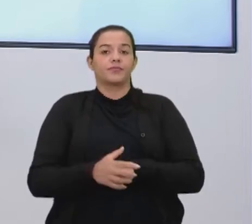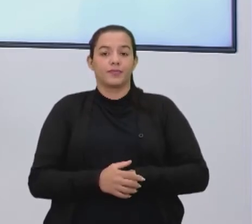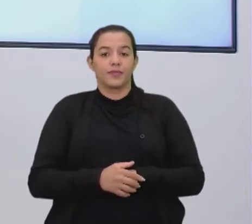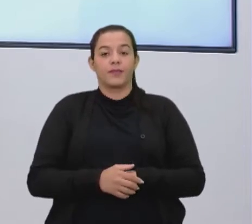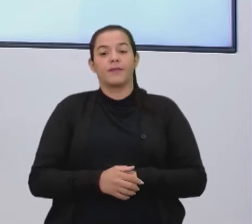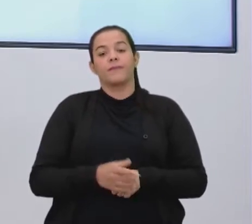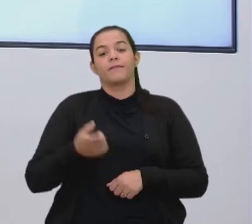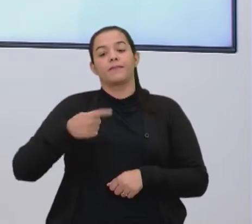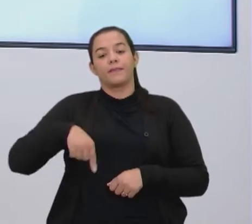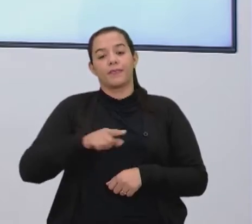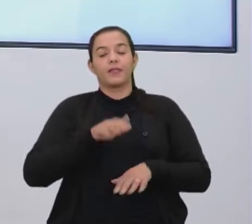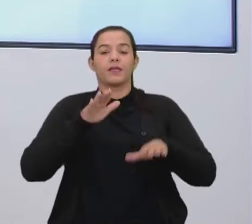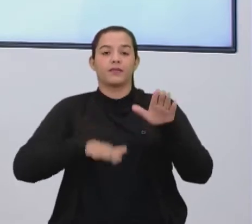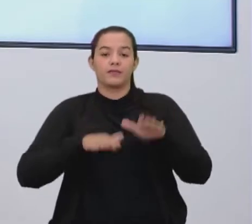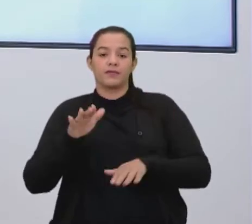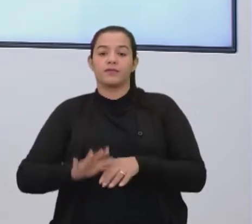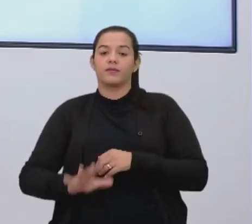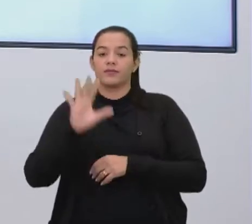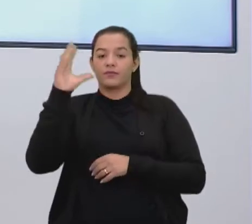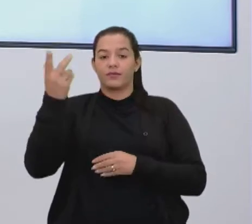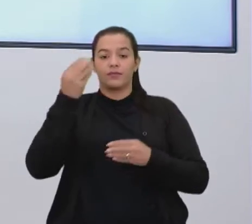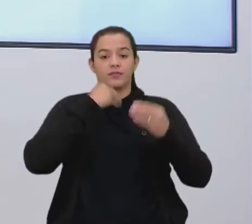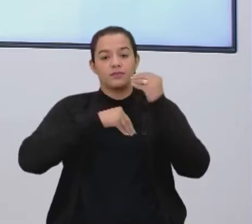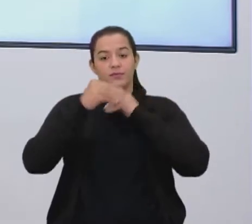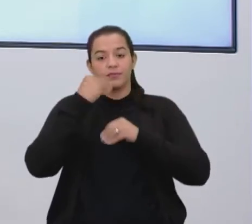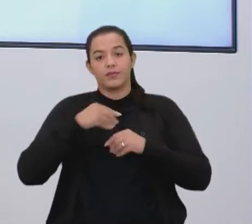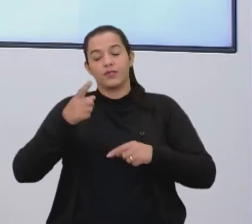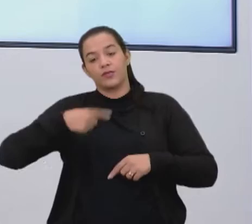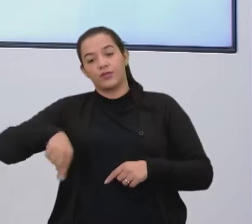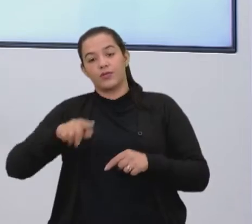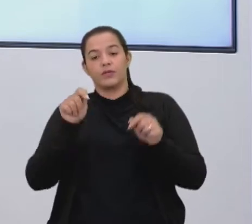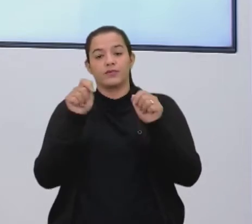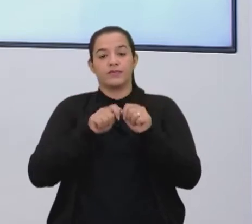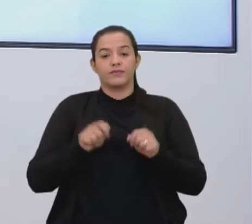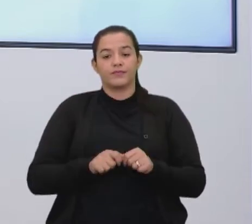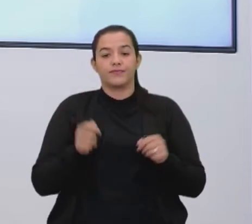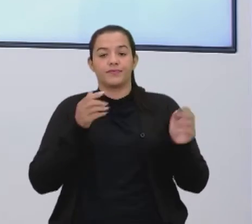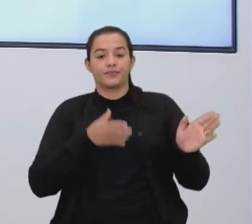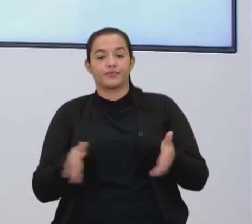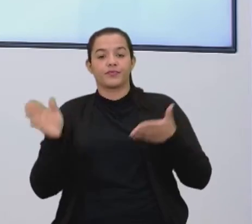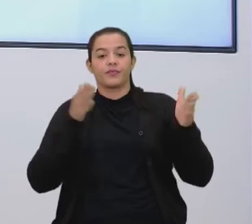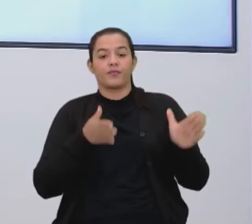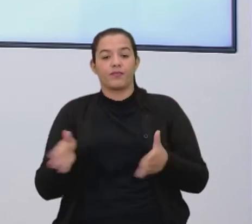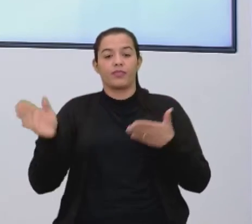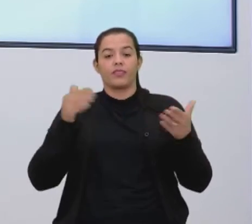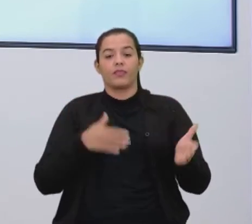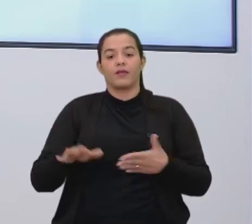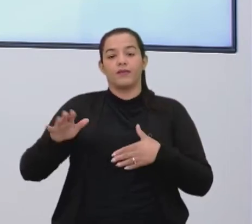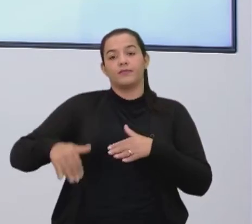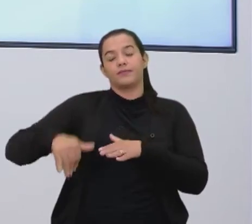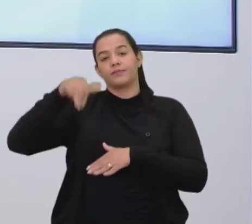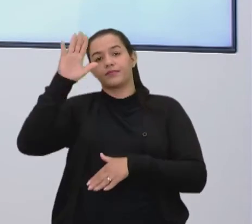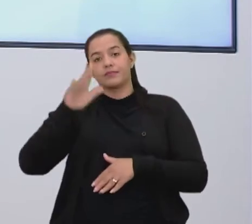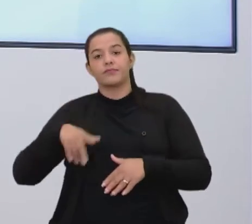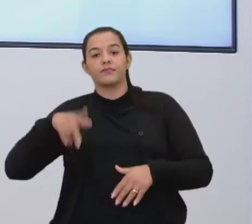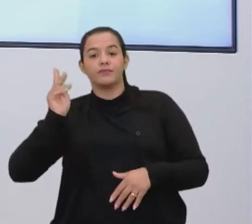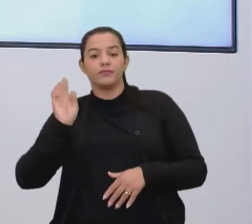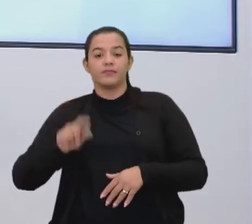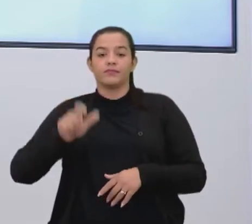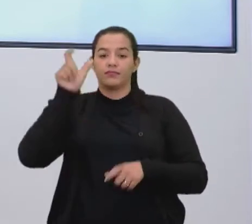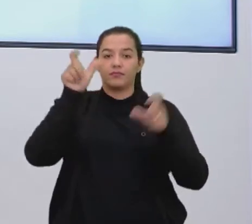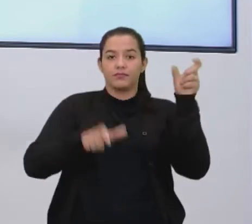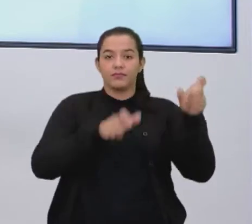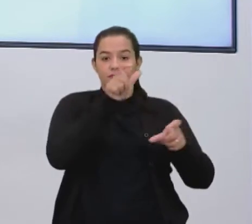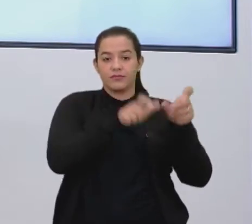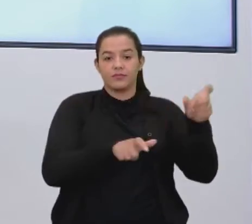que meio que acontece com alimentos. A gente produz realmente, né, como vocês viram aqui, mais quilocalorias de alimentos por pessoa do que